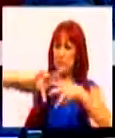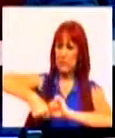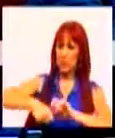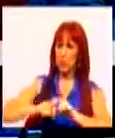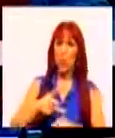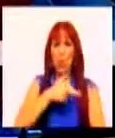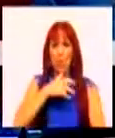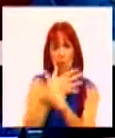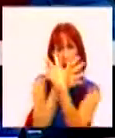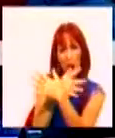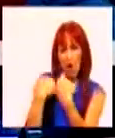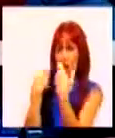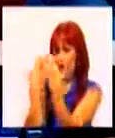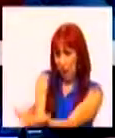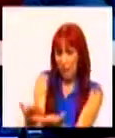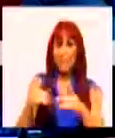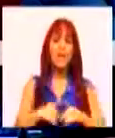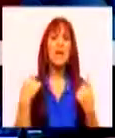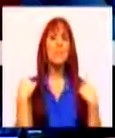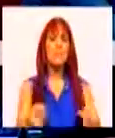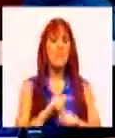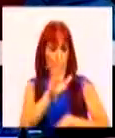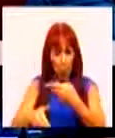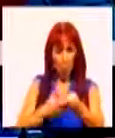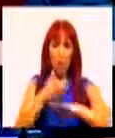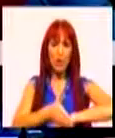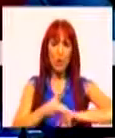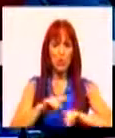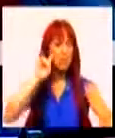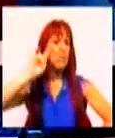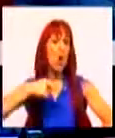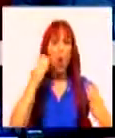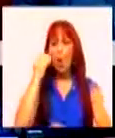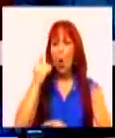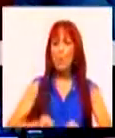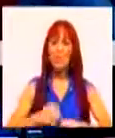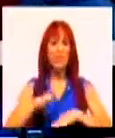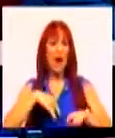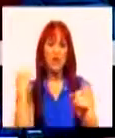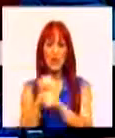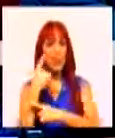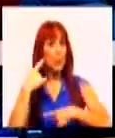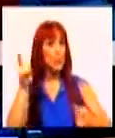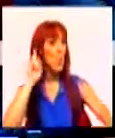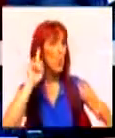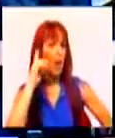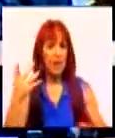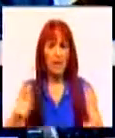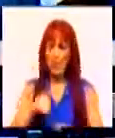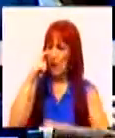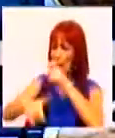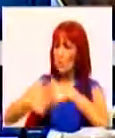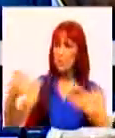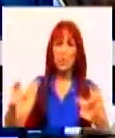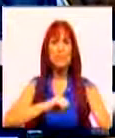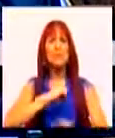o flagelo dos incêndios que temos. E temos que continuar a saber como prestar serviços públicos de qualidade a populações